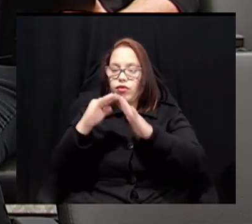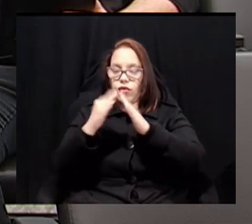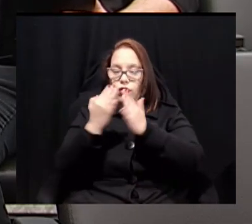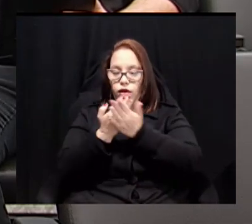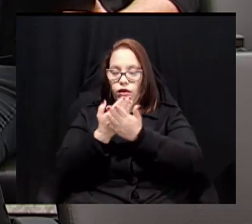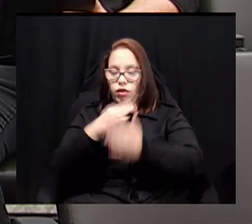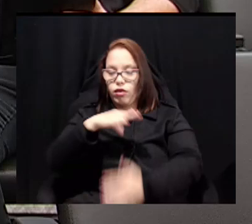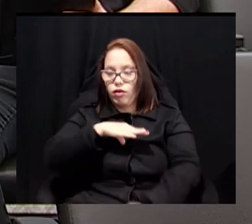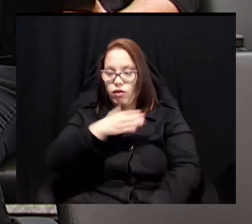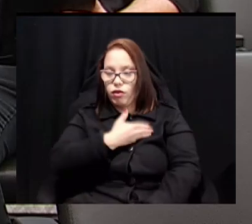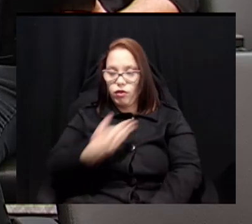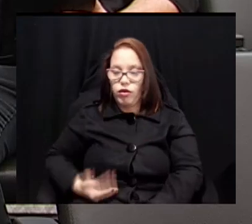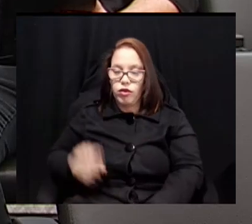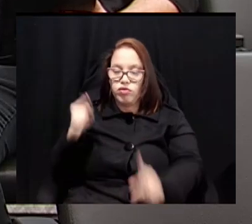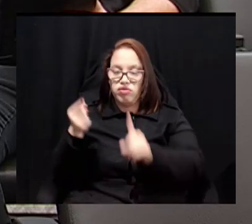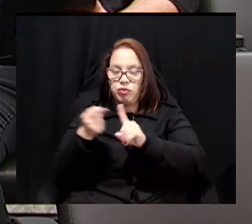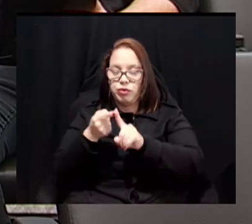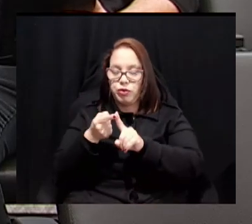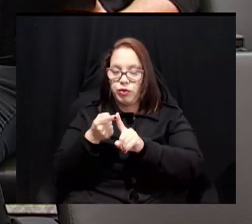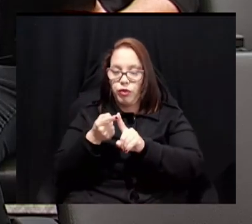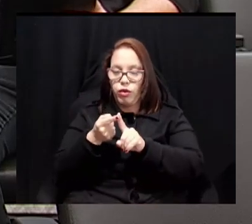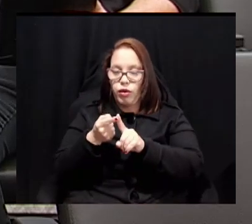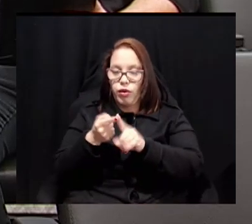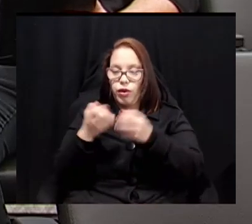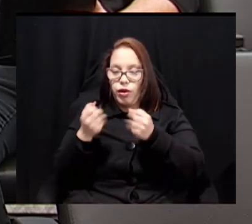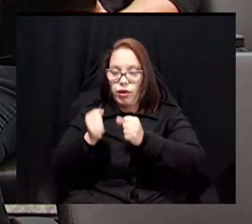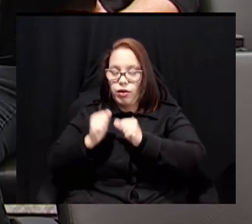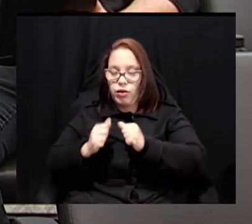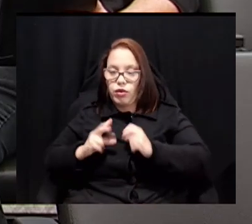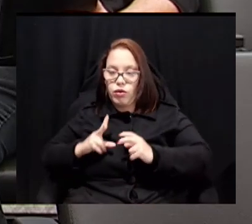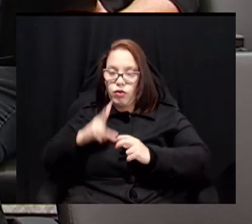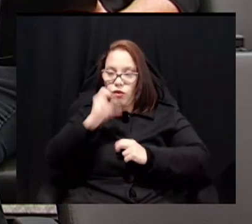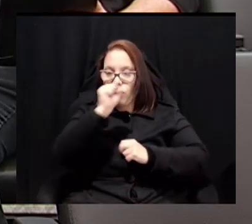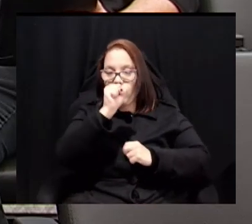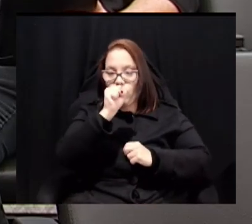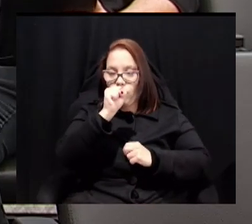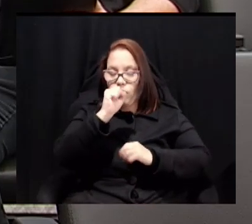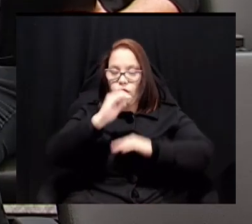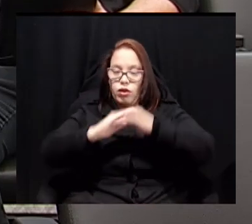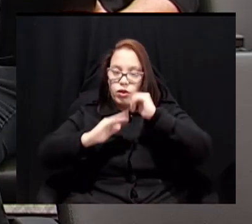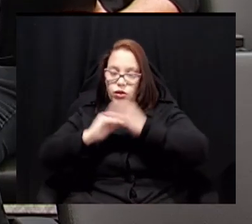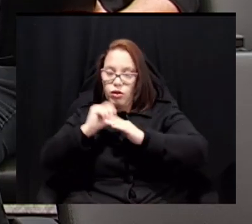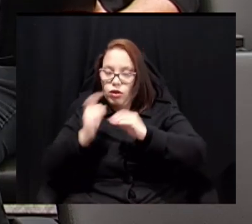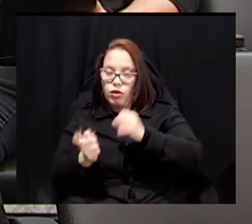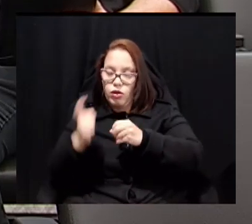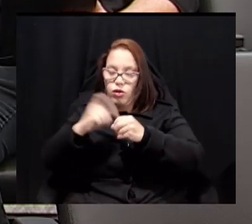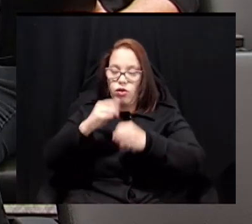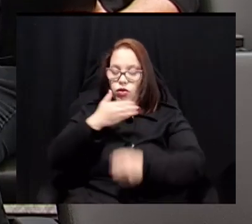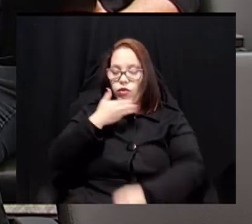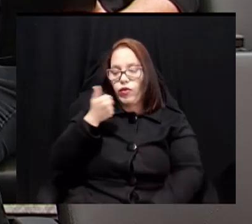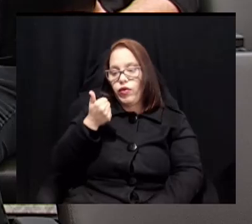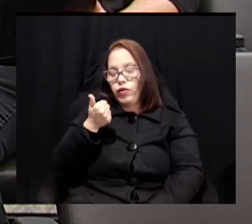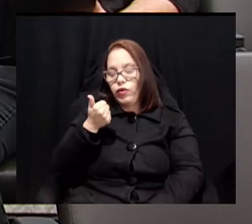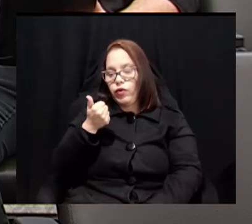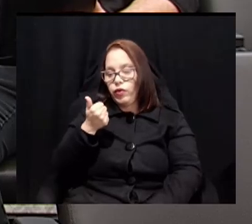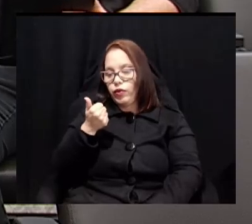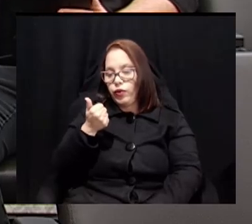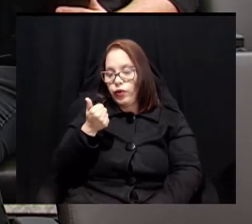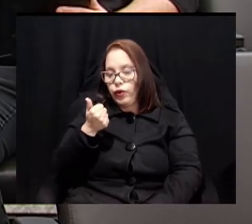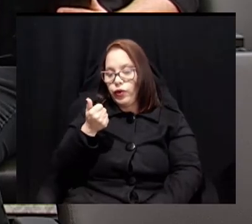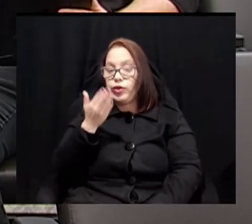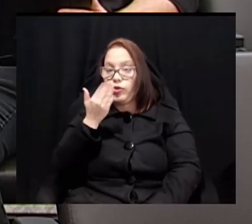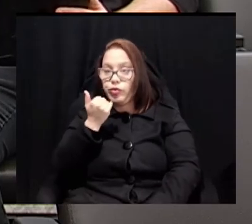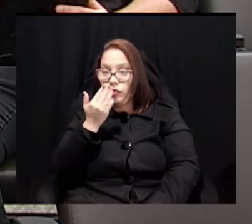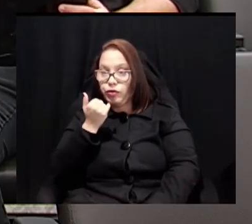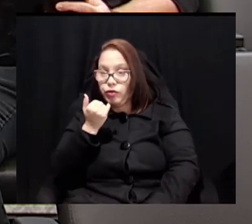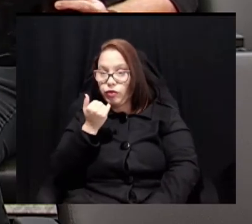o objetivo de consolidar, ampliar e fortalecer ações integradas voltadas à melhoria da alimentação e incentivo à